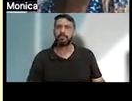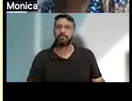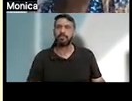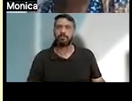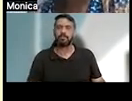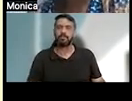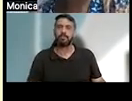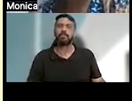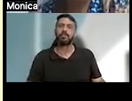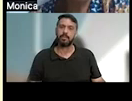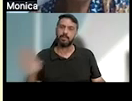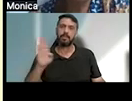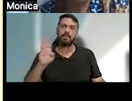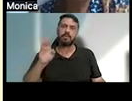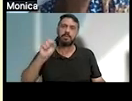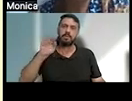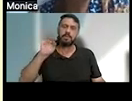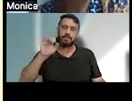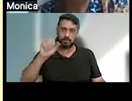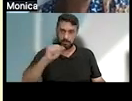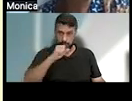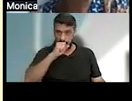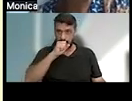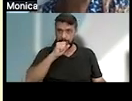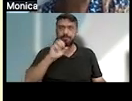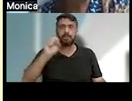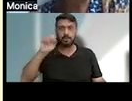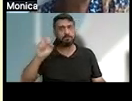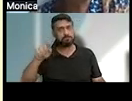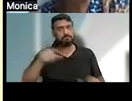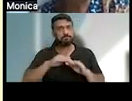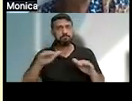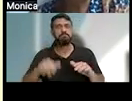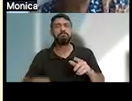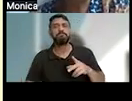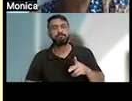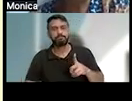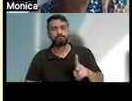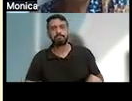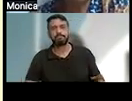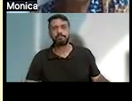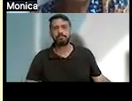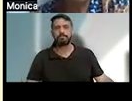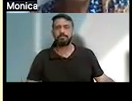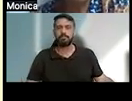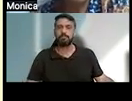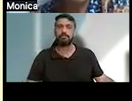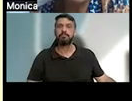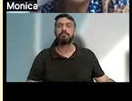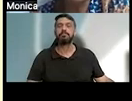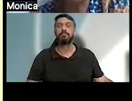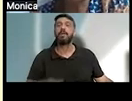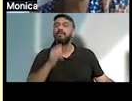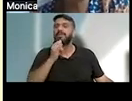a biologia sintética pode ser usada assim para gerar, por exemplo, toda